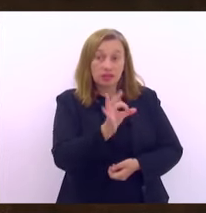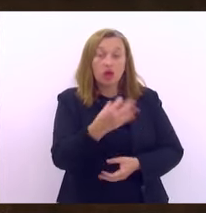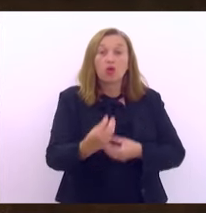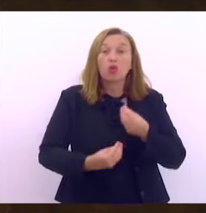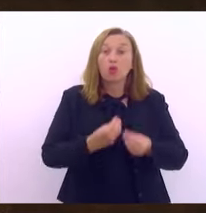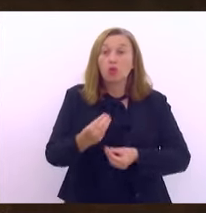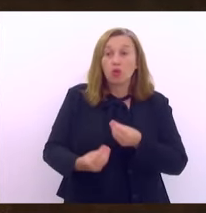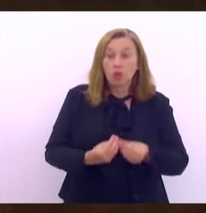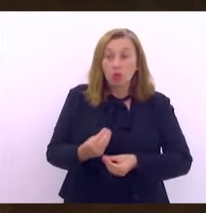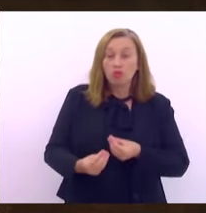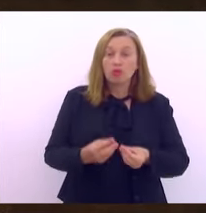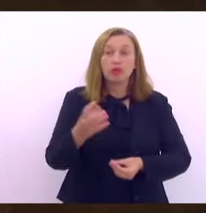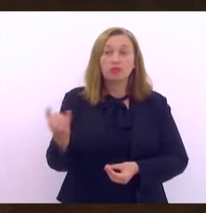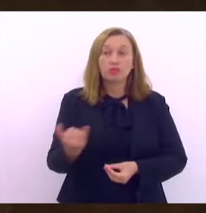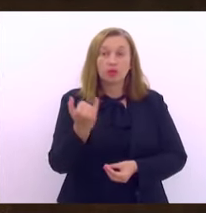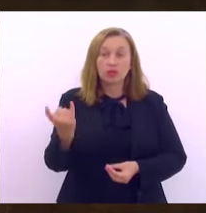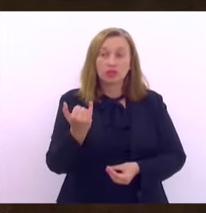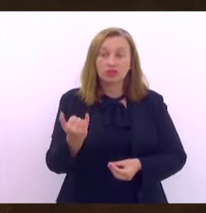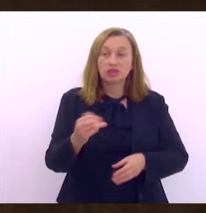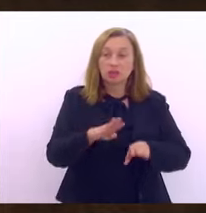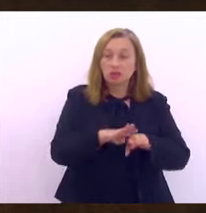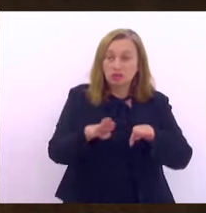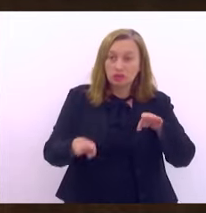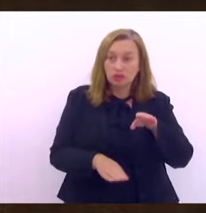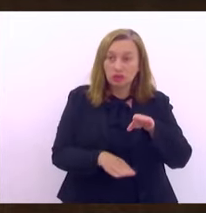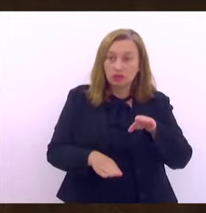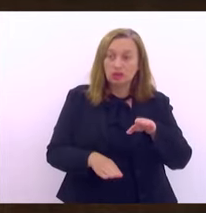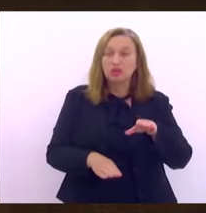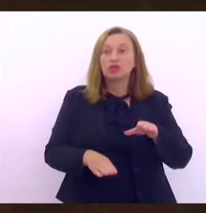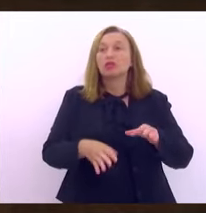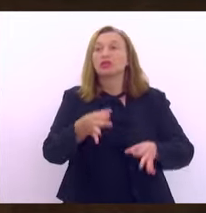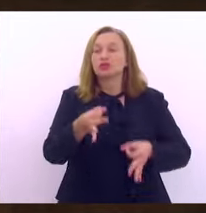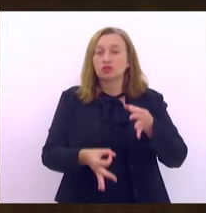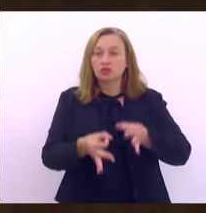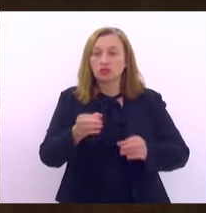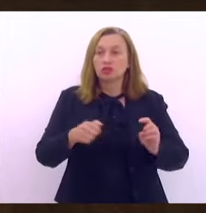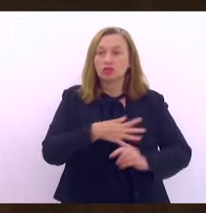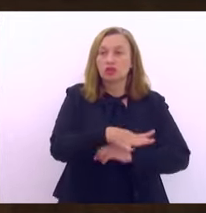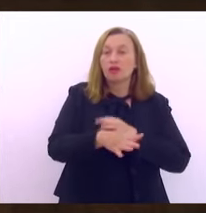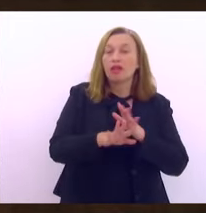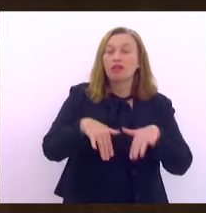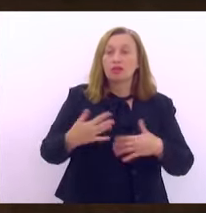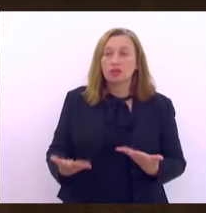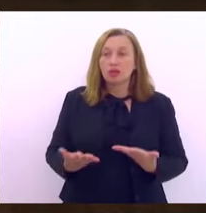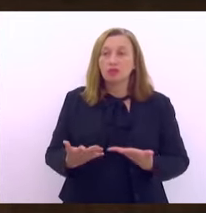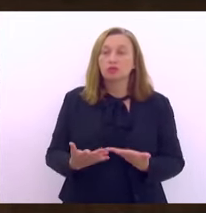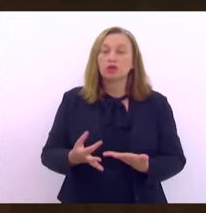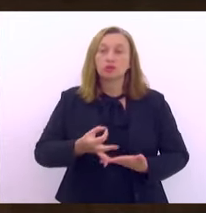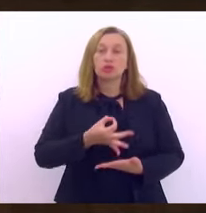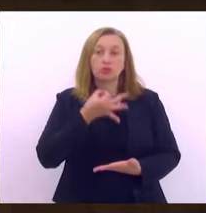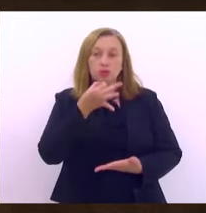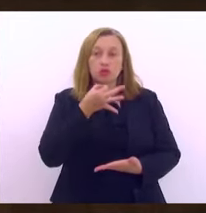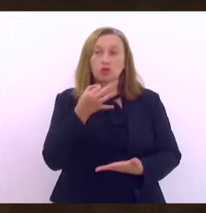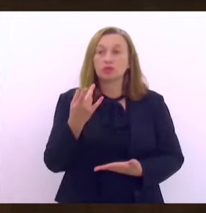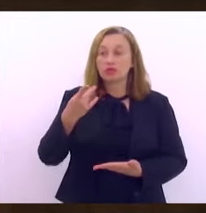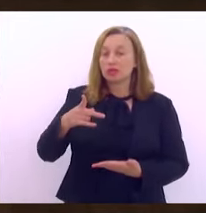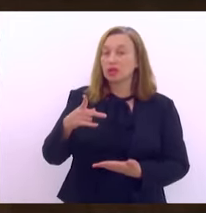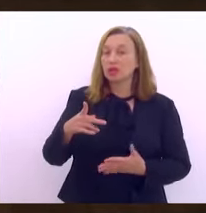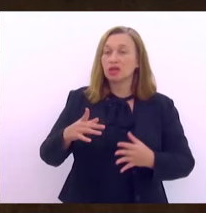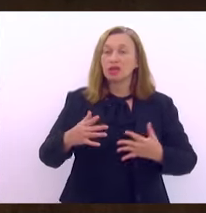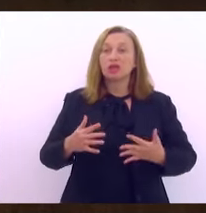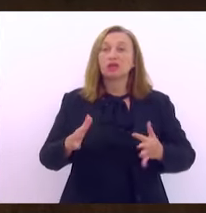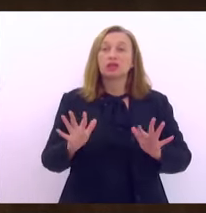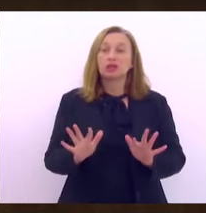um instrumento para a diminuição da desigualdade social e para a justiça social. Então, acho essa posição do Márcio Girão muito nobre,